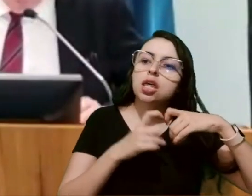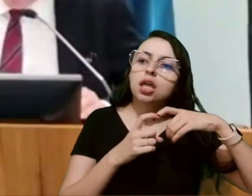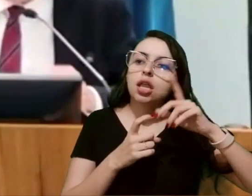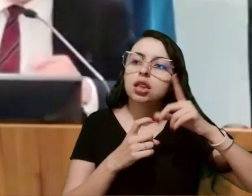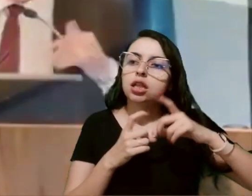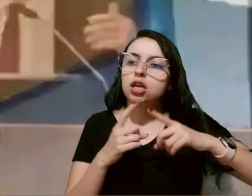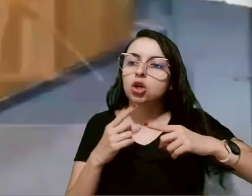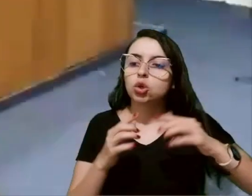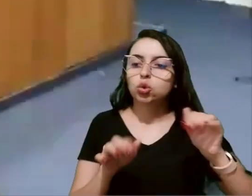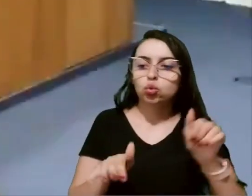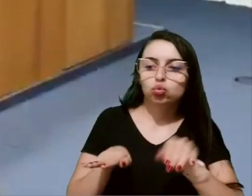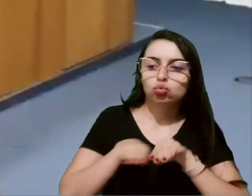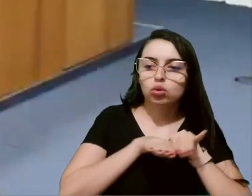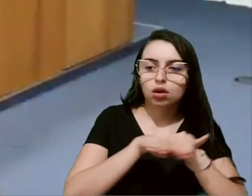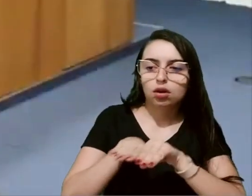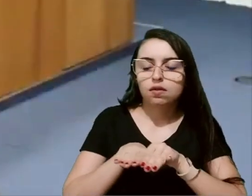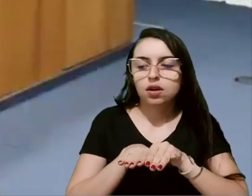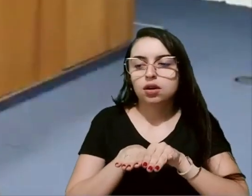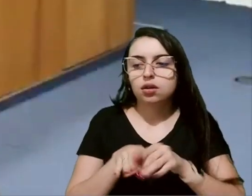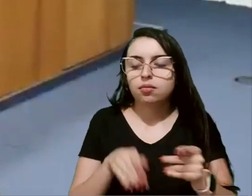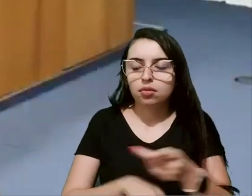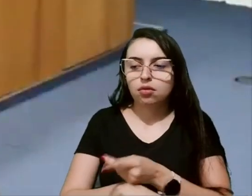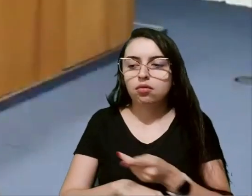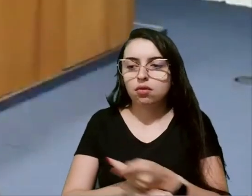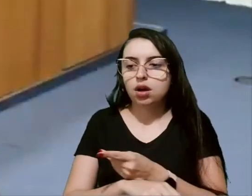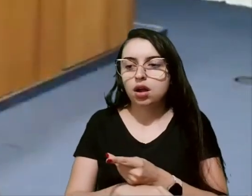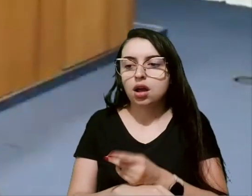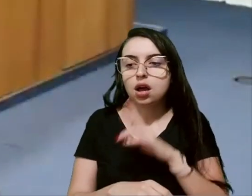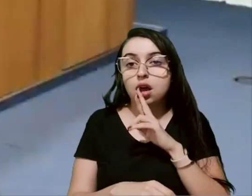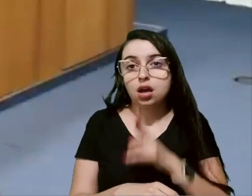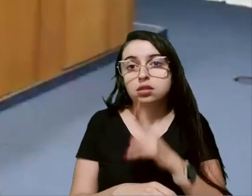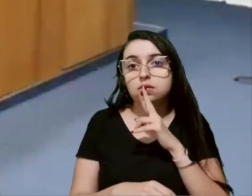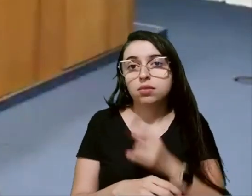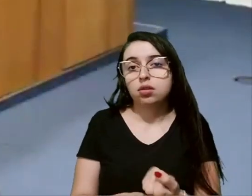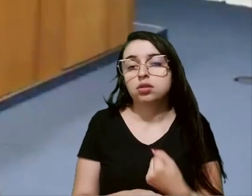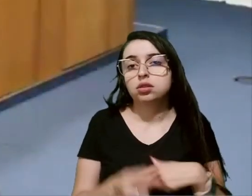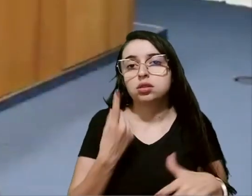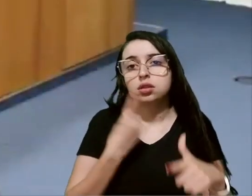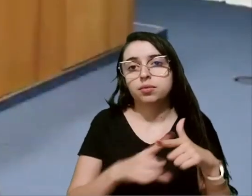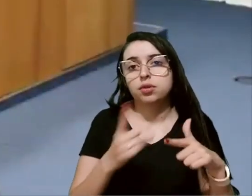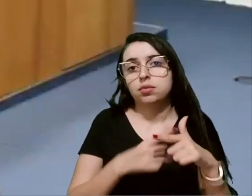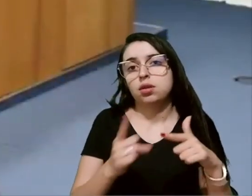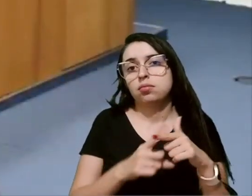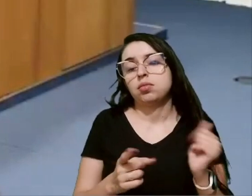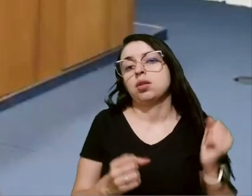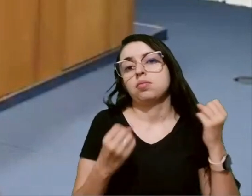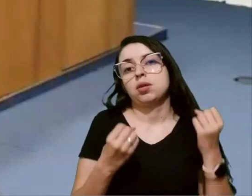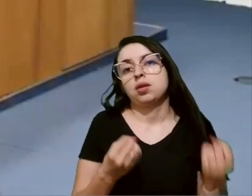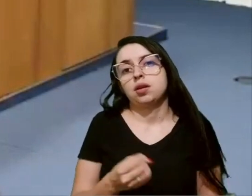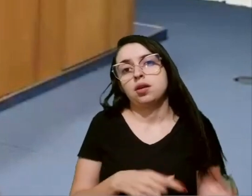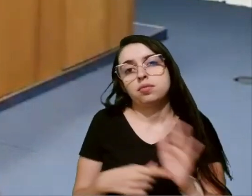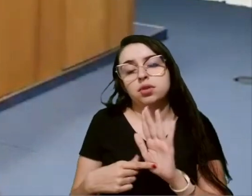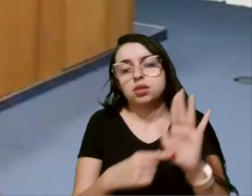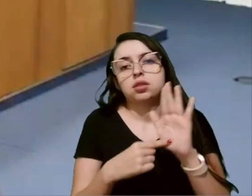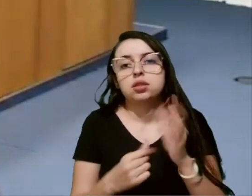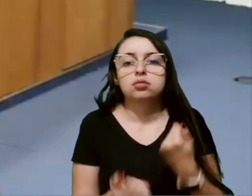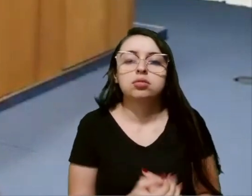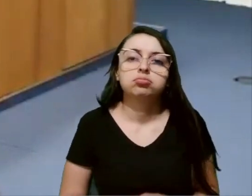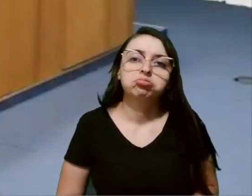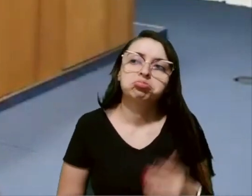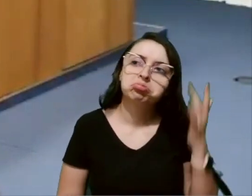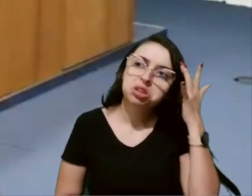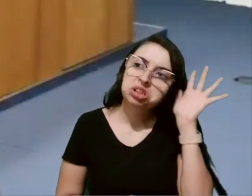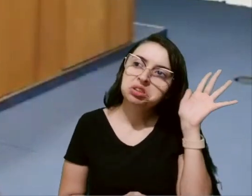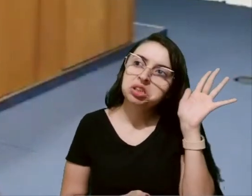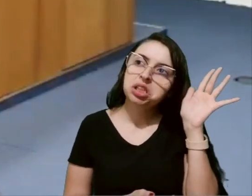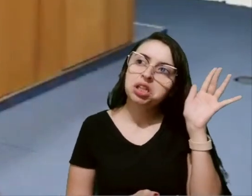do convívio e, e a busca de soluções para os problemas que surgem. Mas